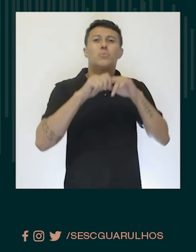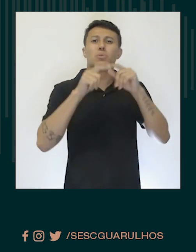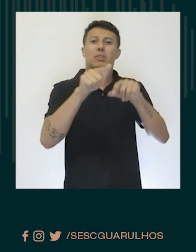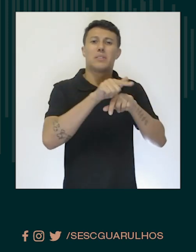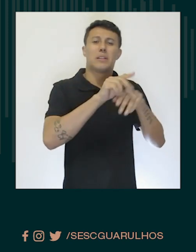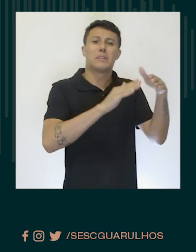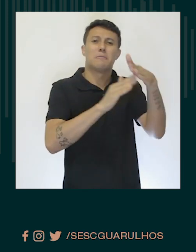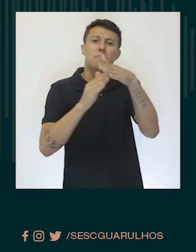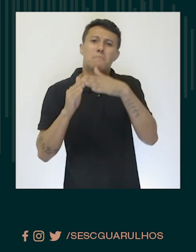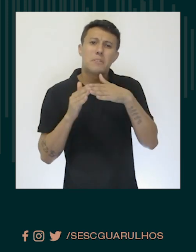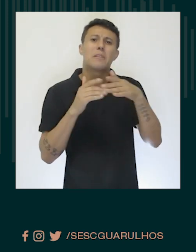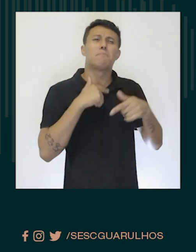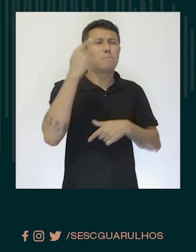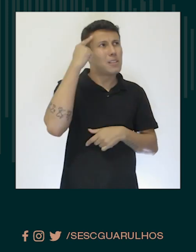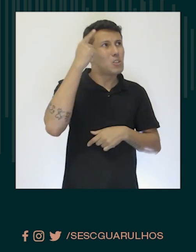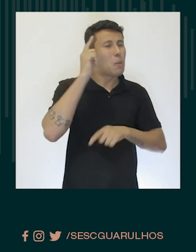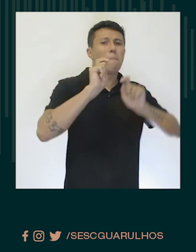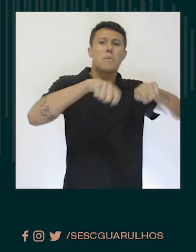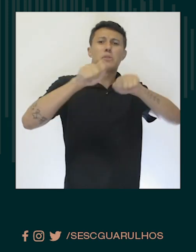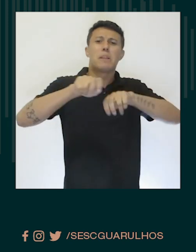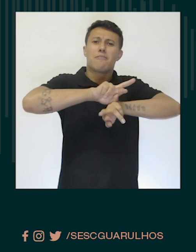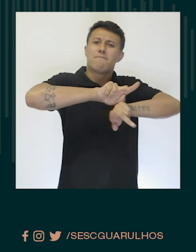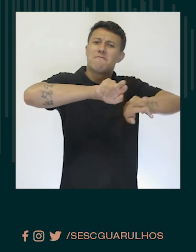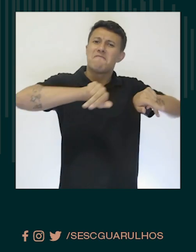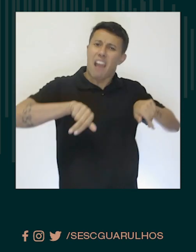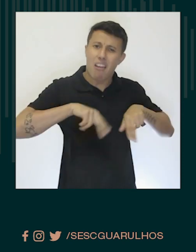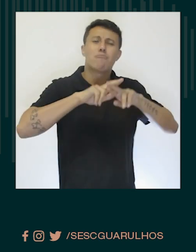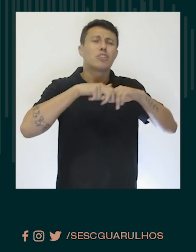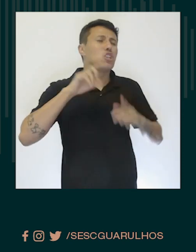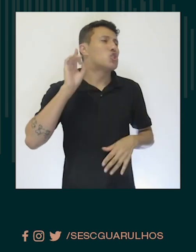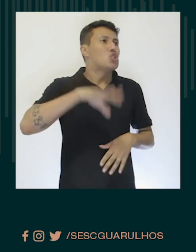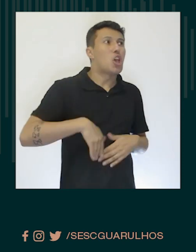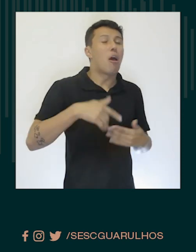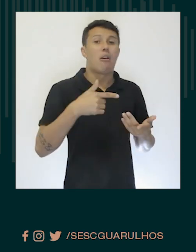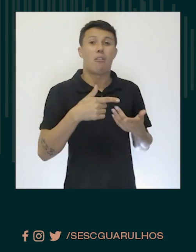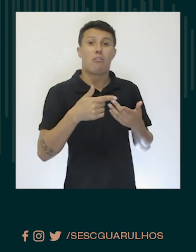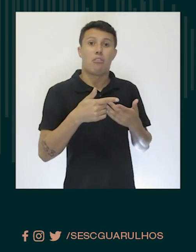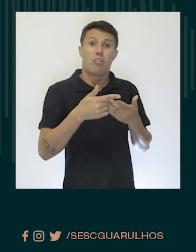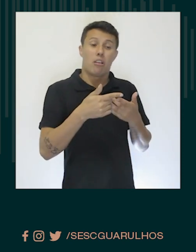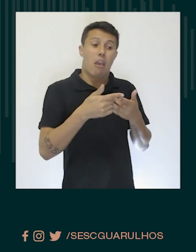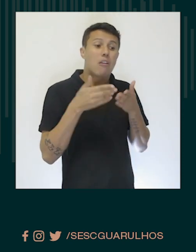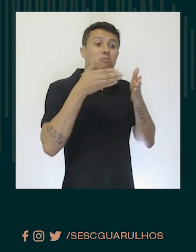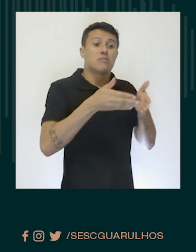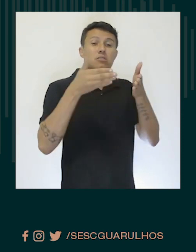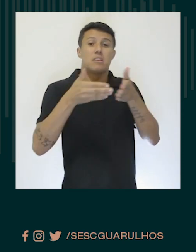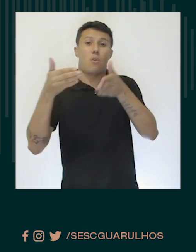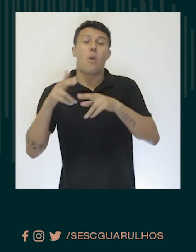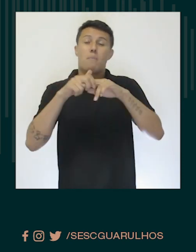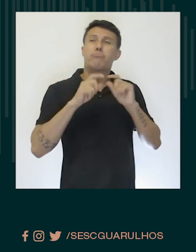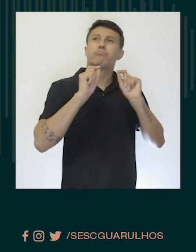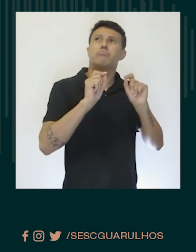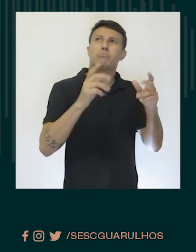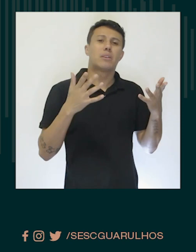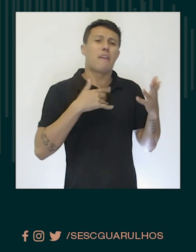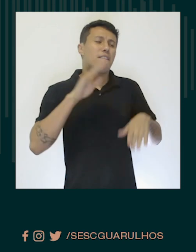possibilidades. Não só refazer, tipo assim, eu fico pensando, ah, é legal refazer uma coisa, que nem a